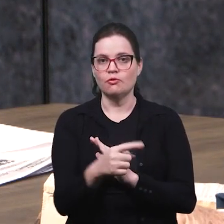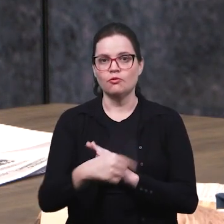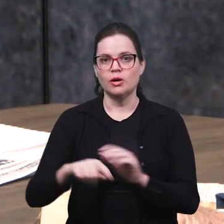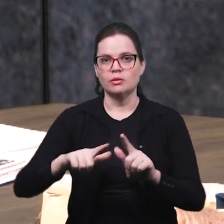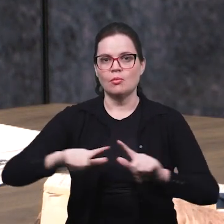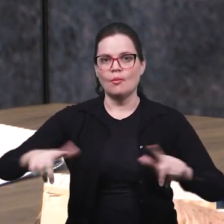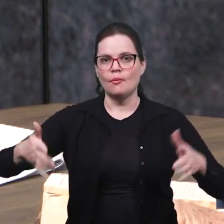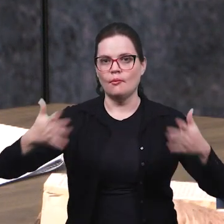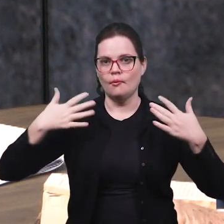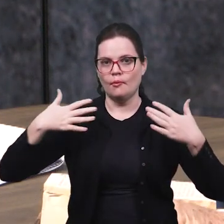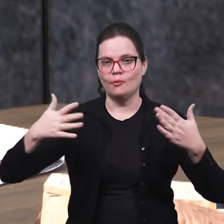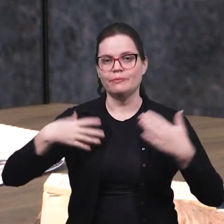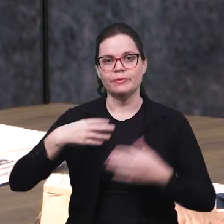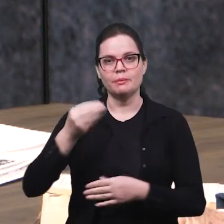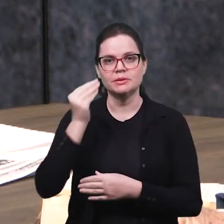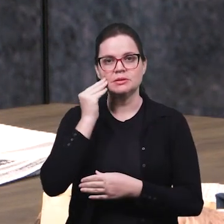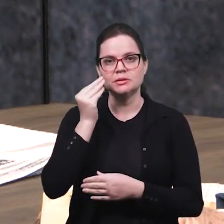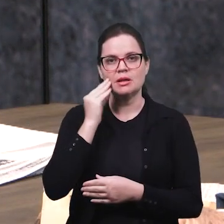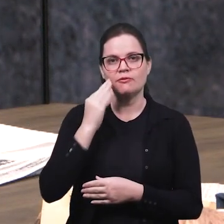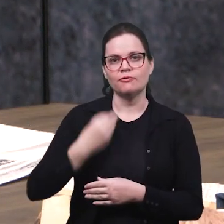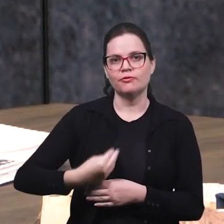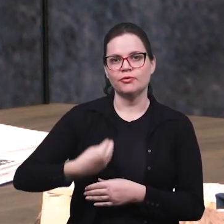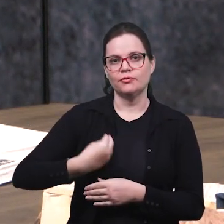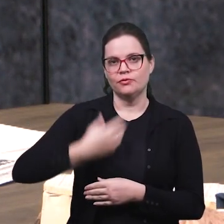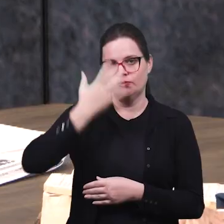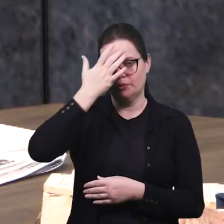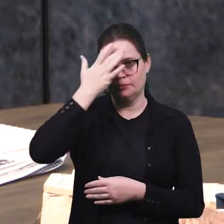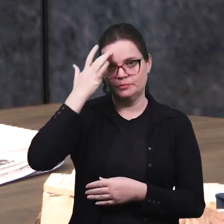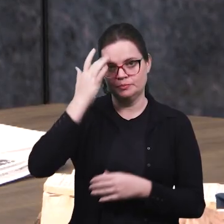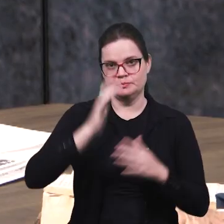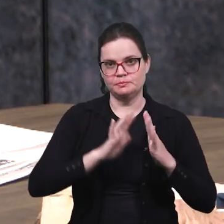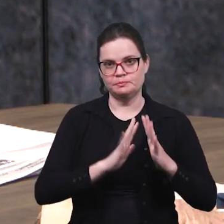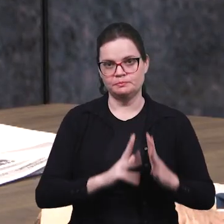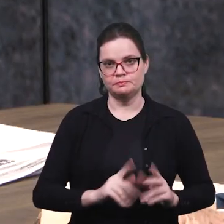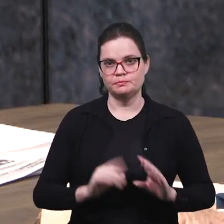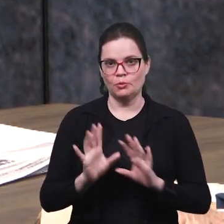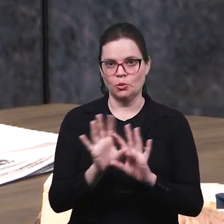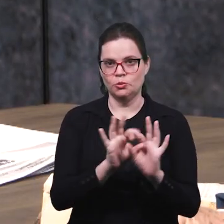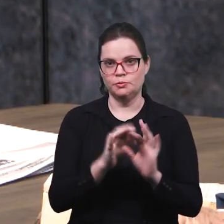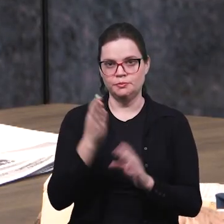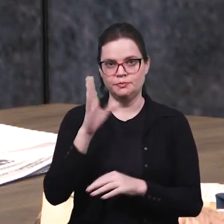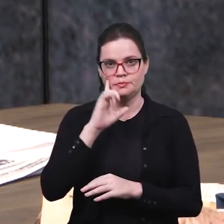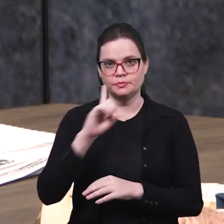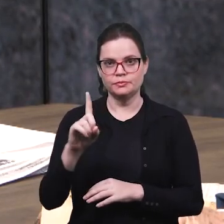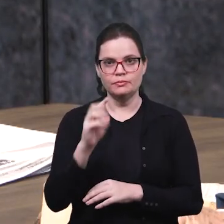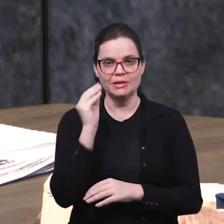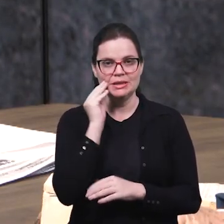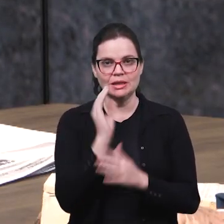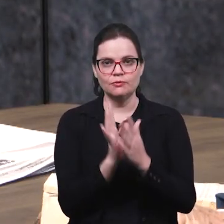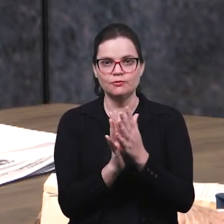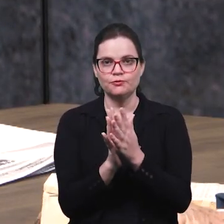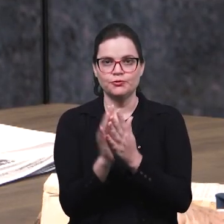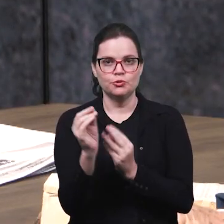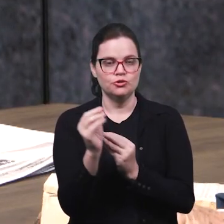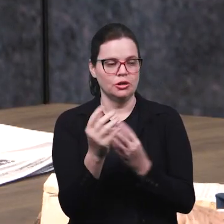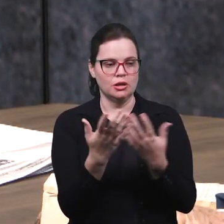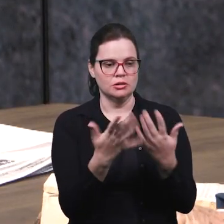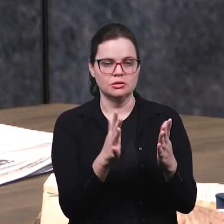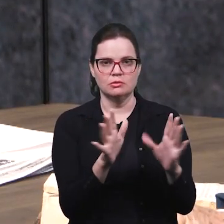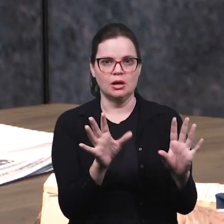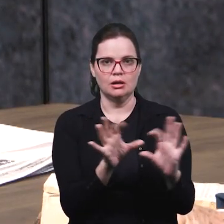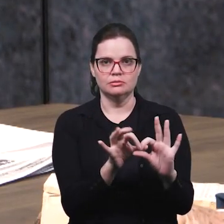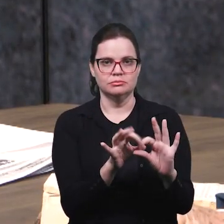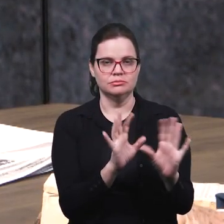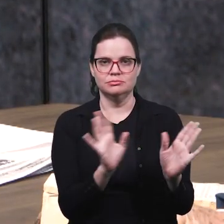vida piedosa, uma vida de santidade, uma vida de verdadeira comunhão com Deus. Então é uma fuga dessa realidade